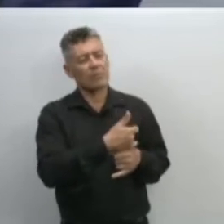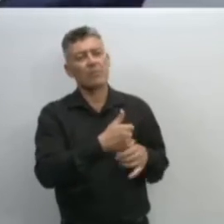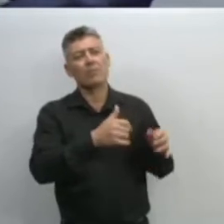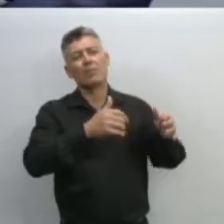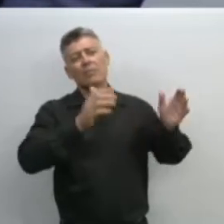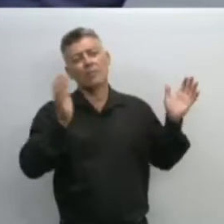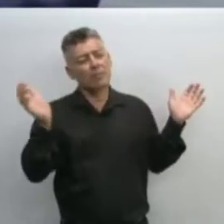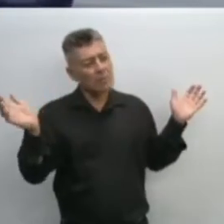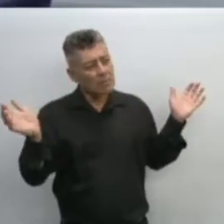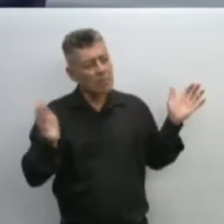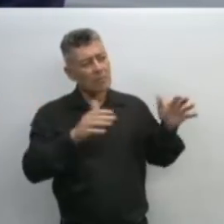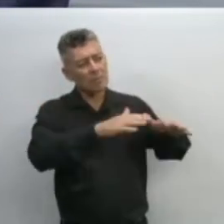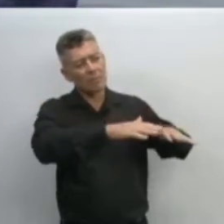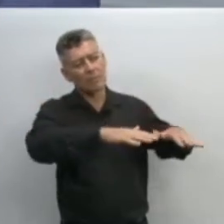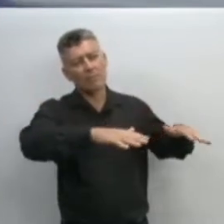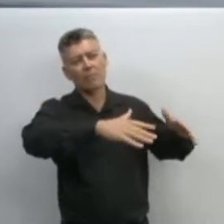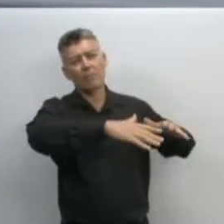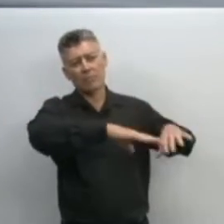Meio,